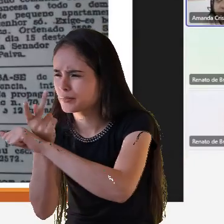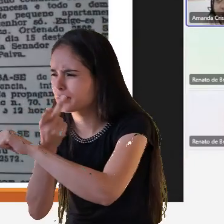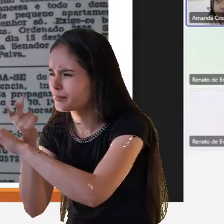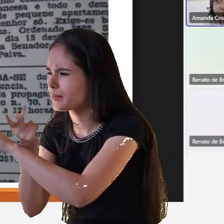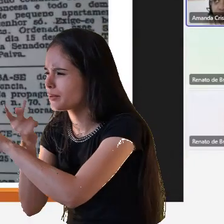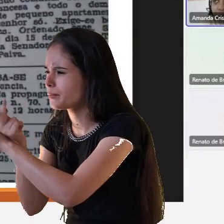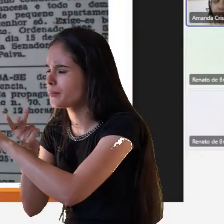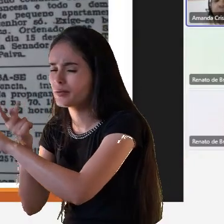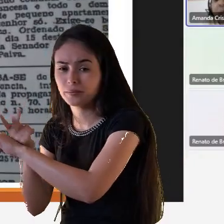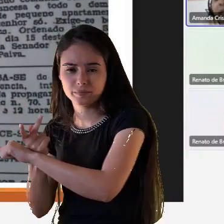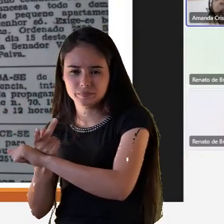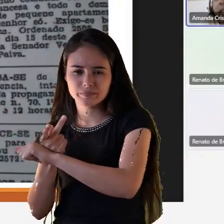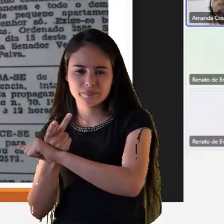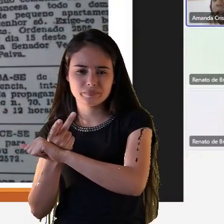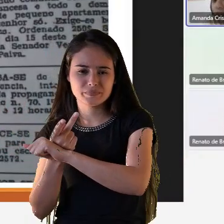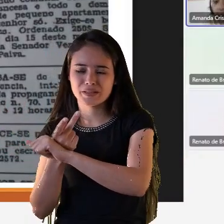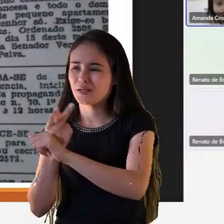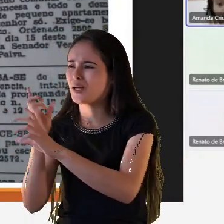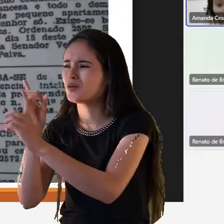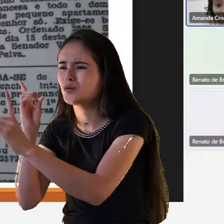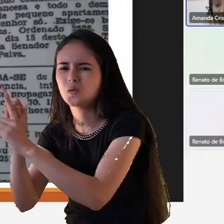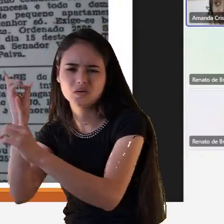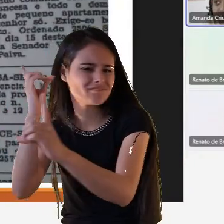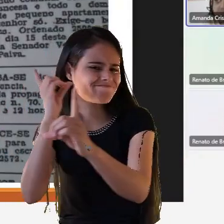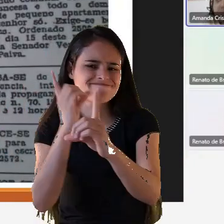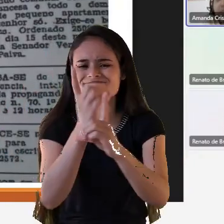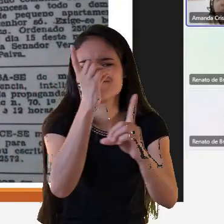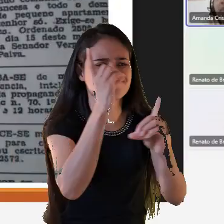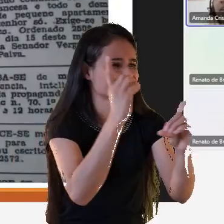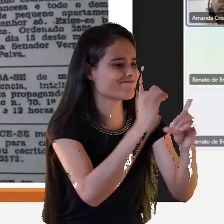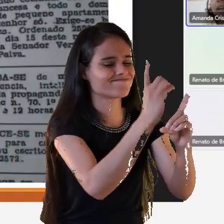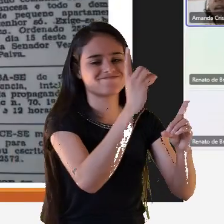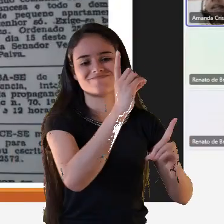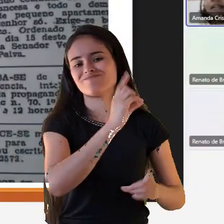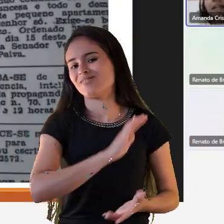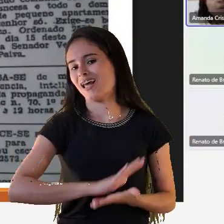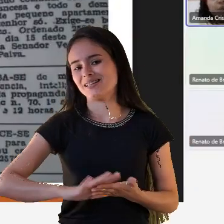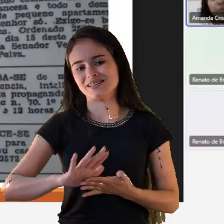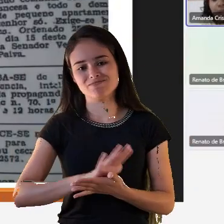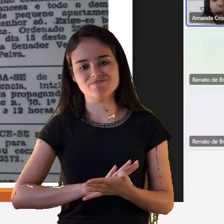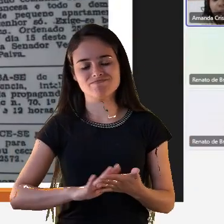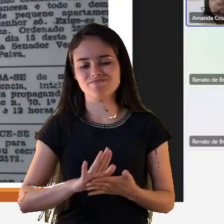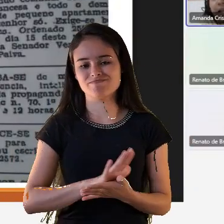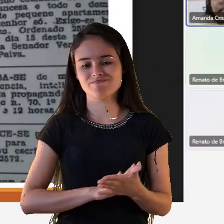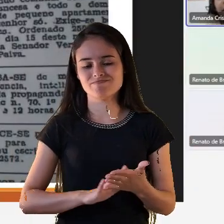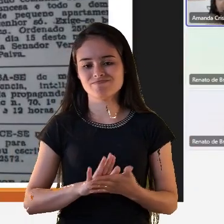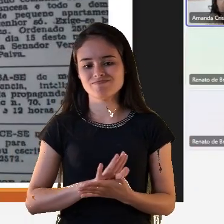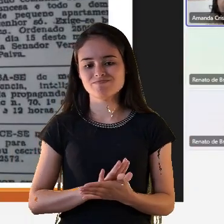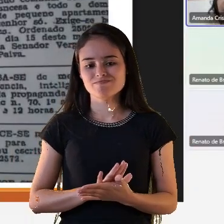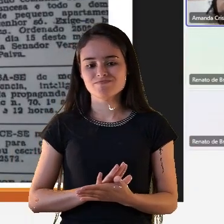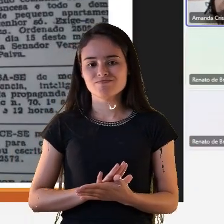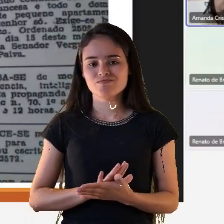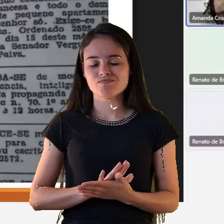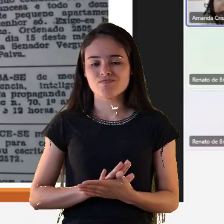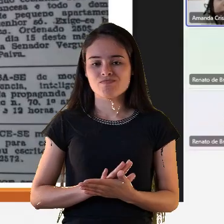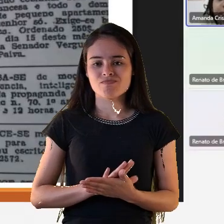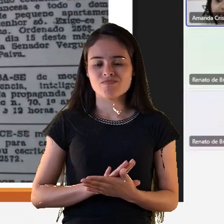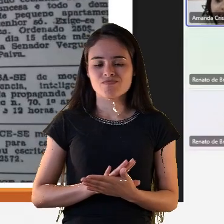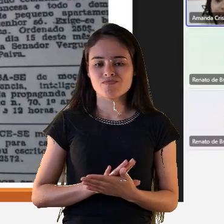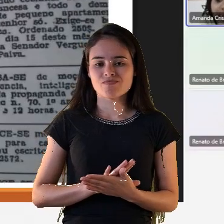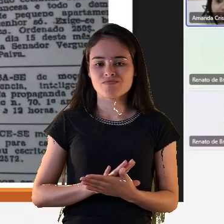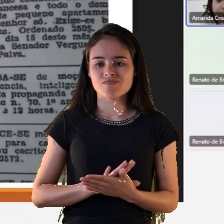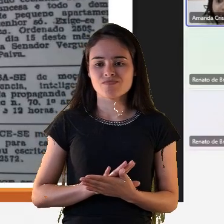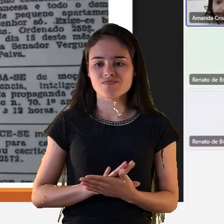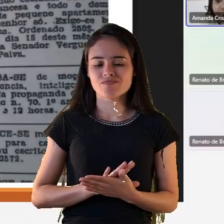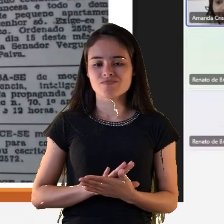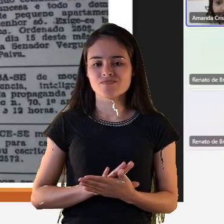como professora e não encontrei. Não encontrei, e ali eu tive que